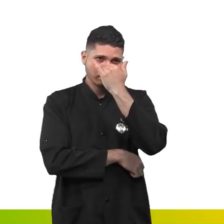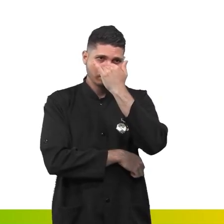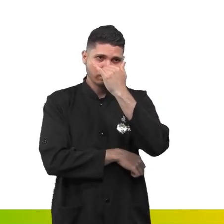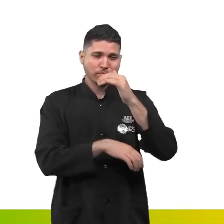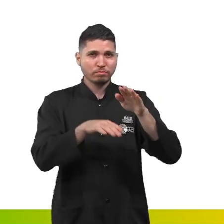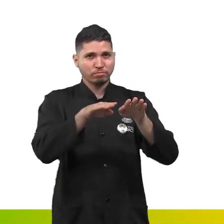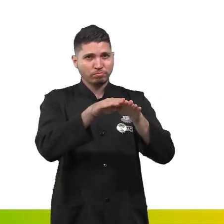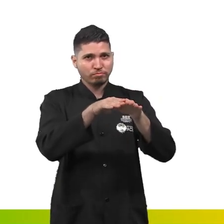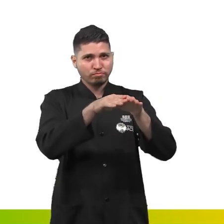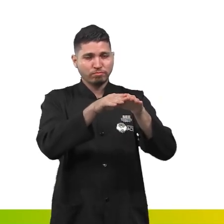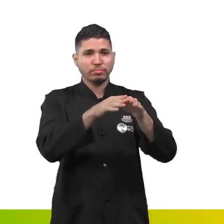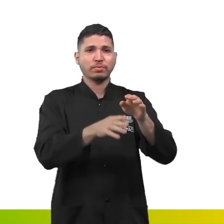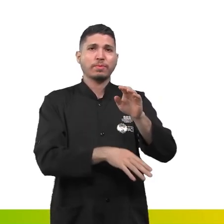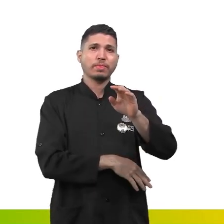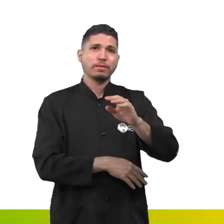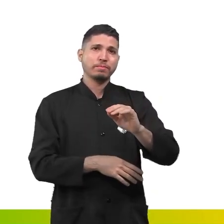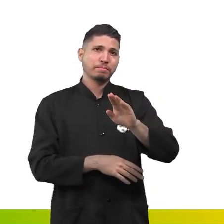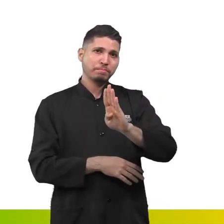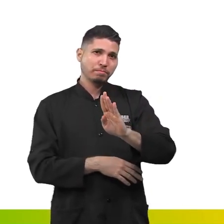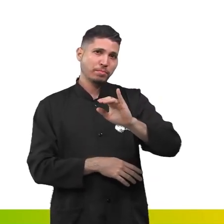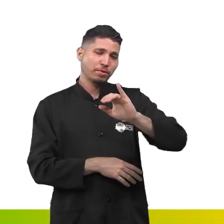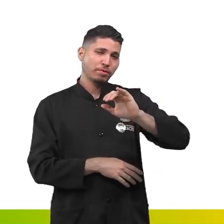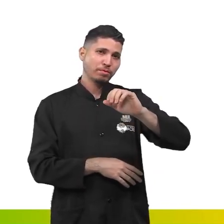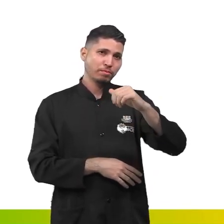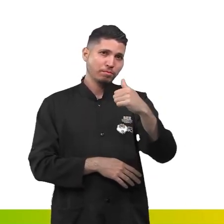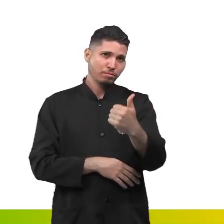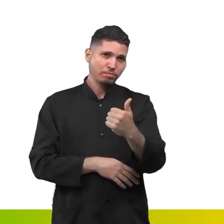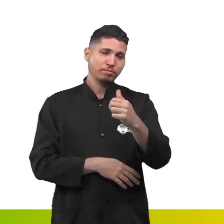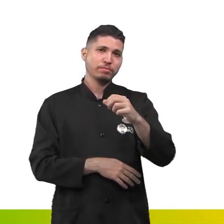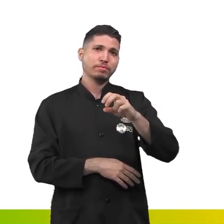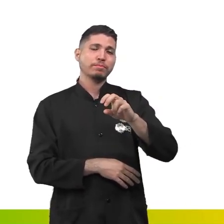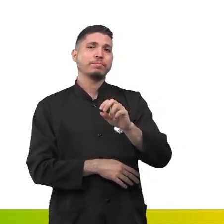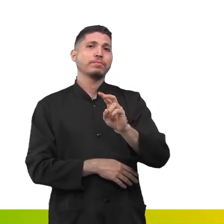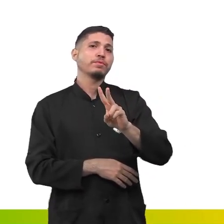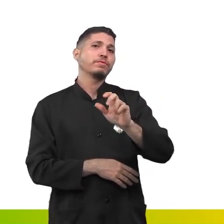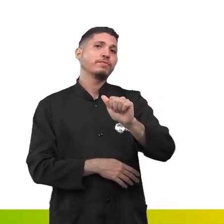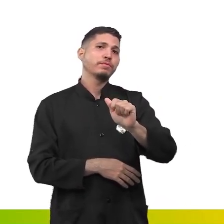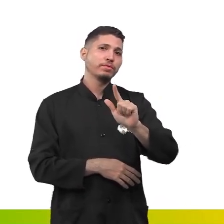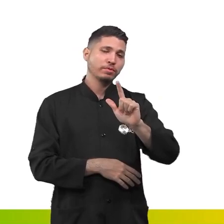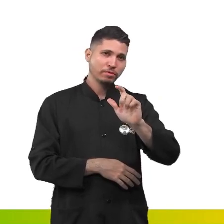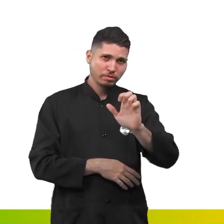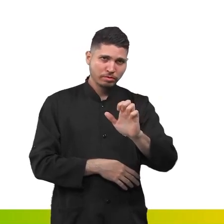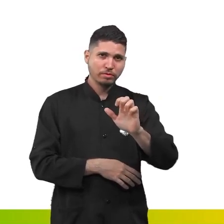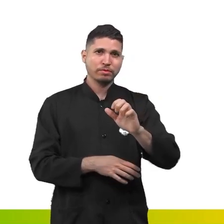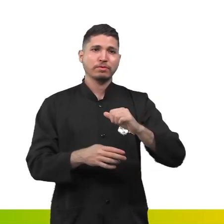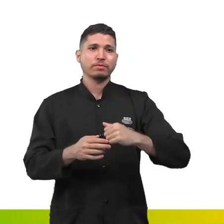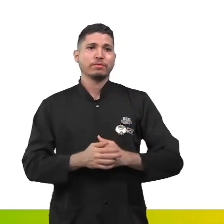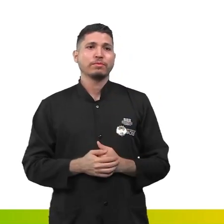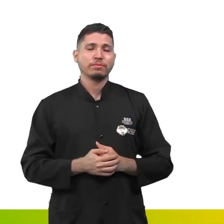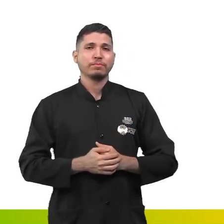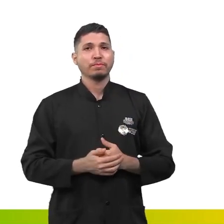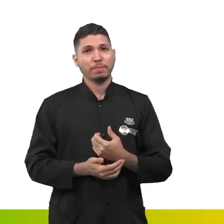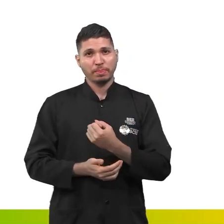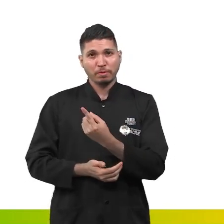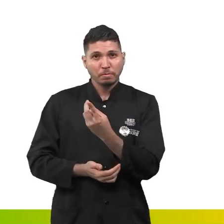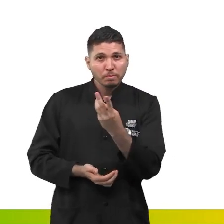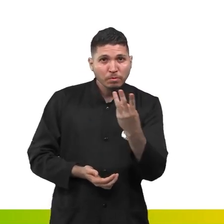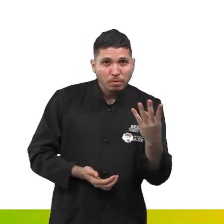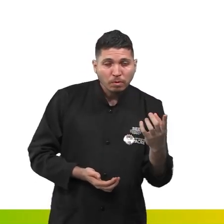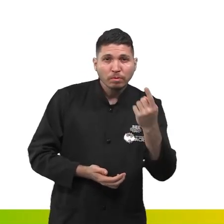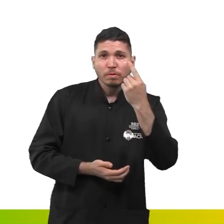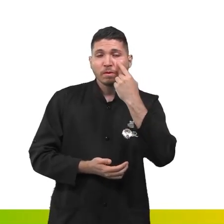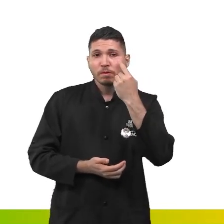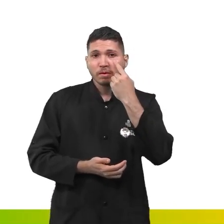barragem, a barragem B1 da Vale, a empresa Vale do Rio Doce, que deixou olha esse número, pessoal.